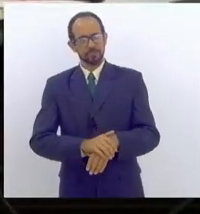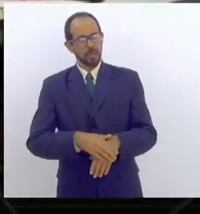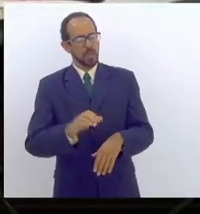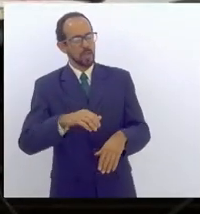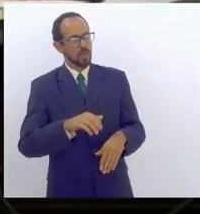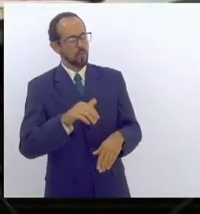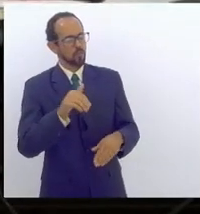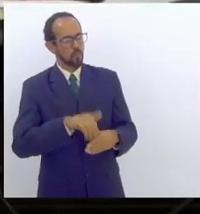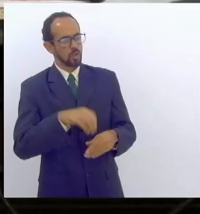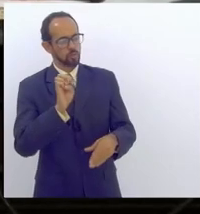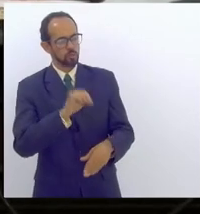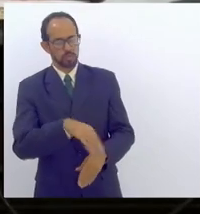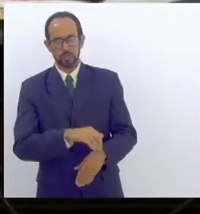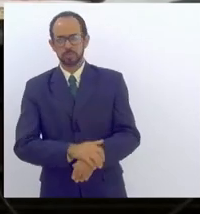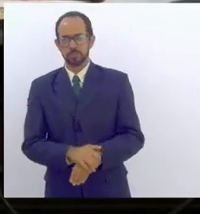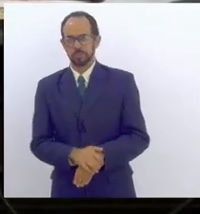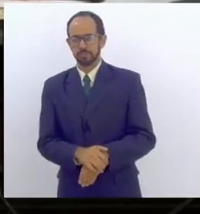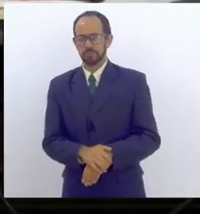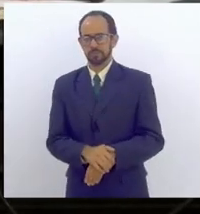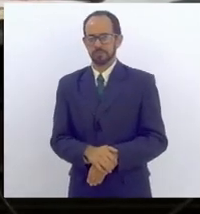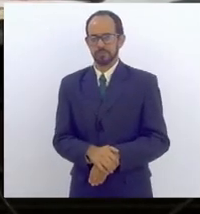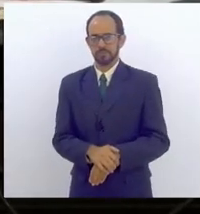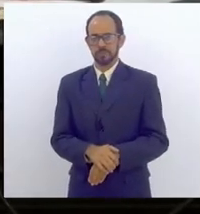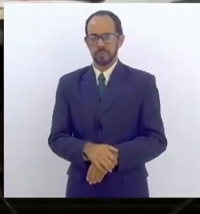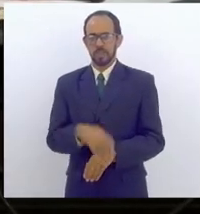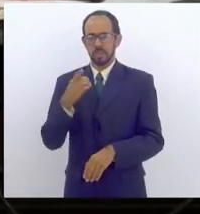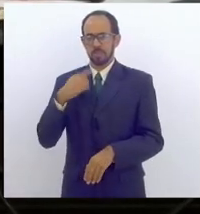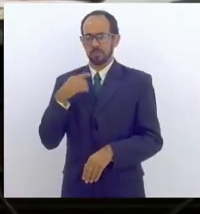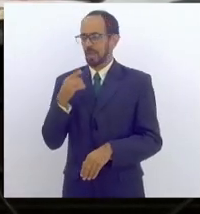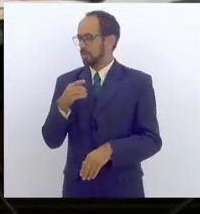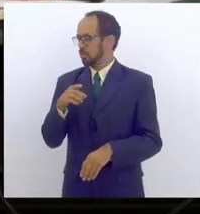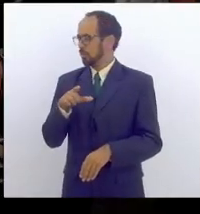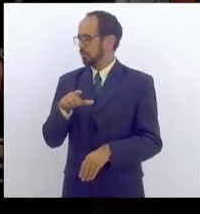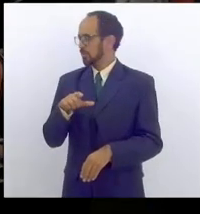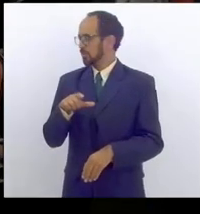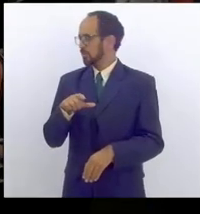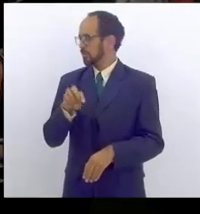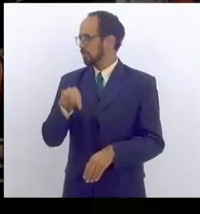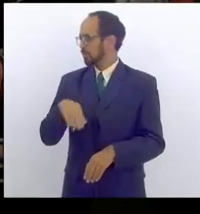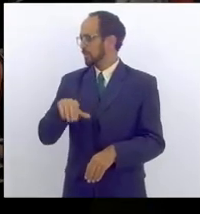vota sim. Deputado Carlos Mink.